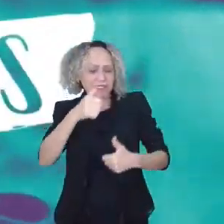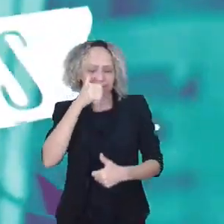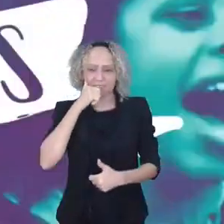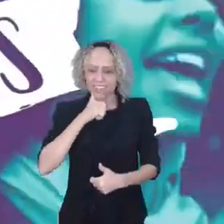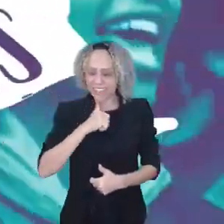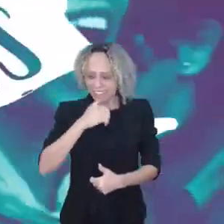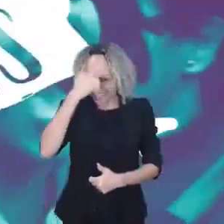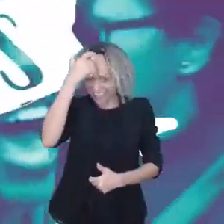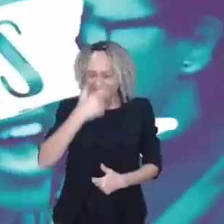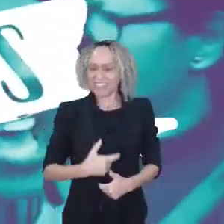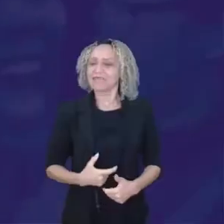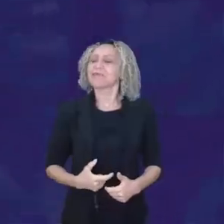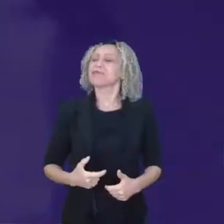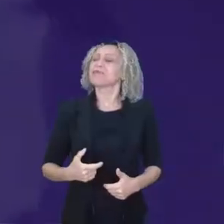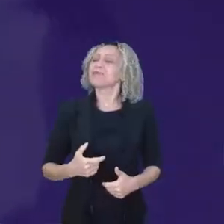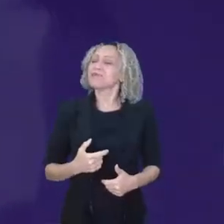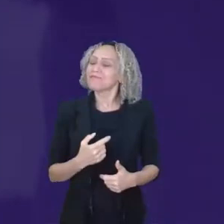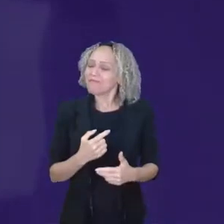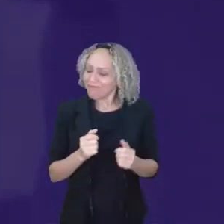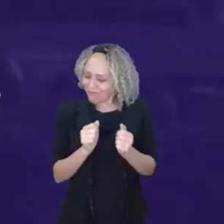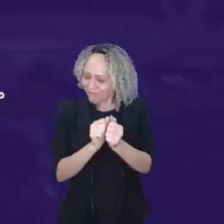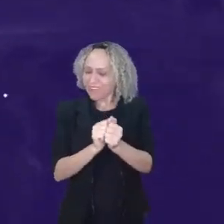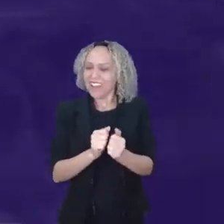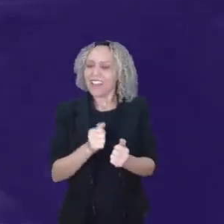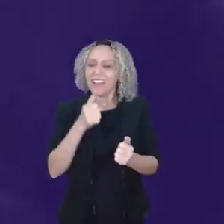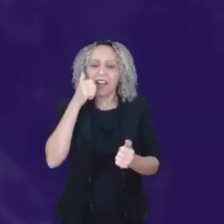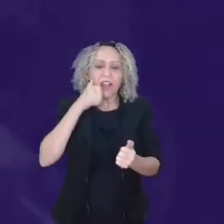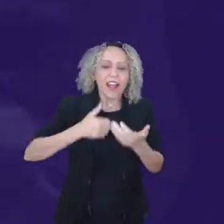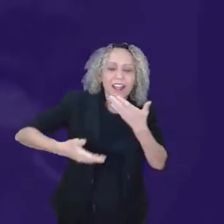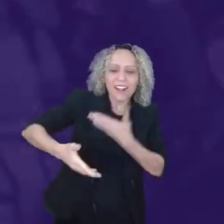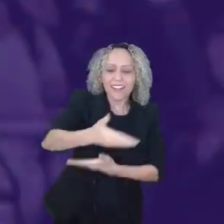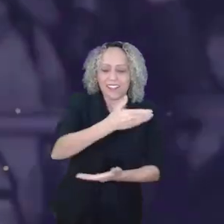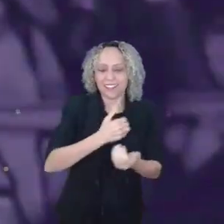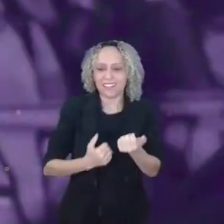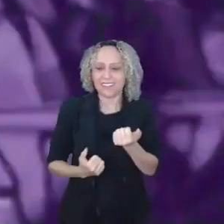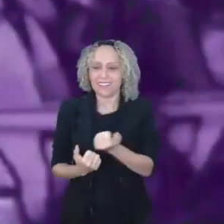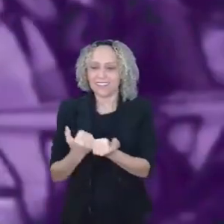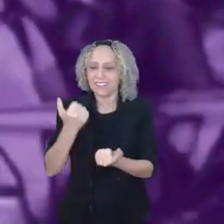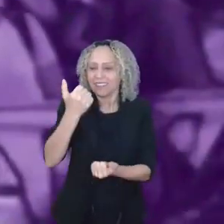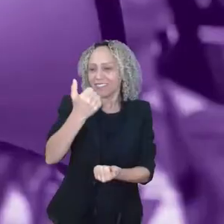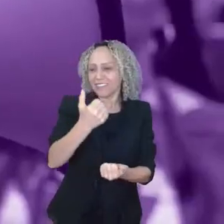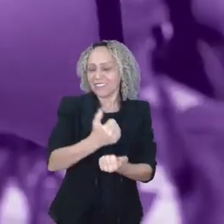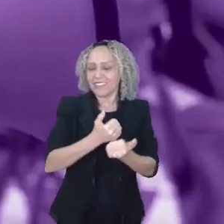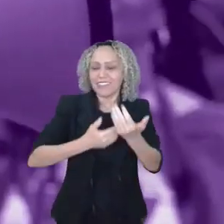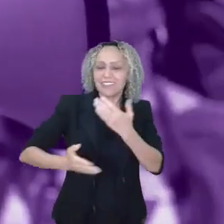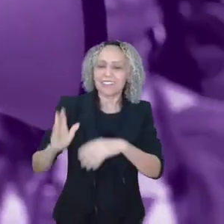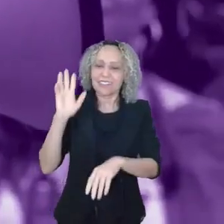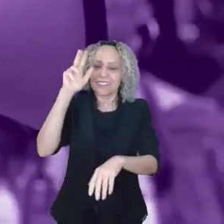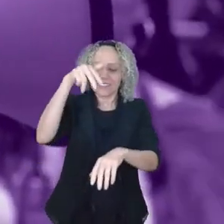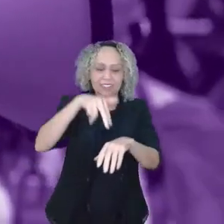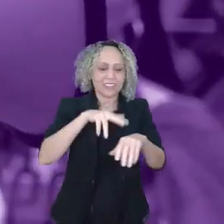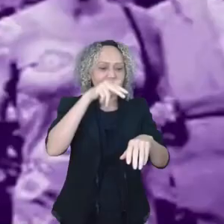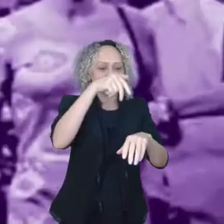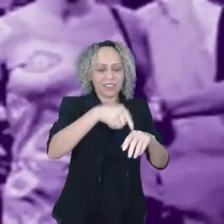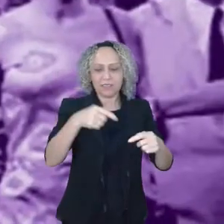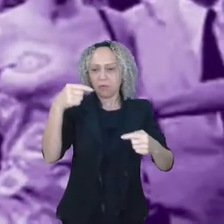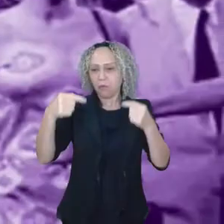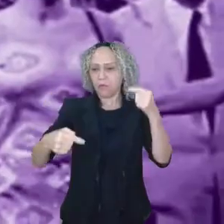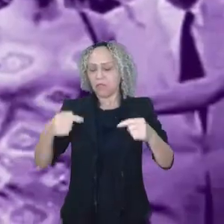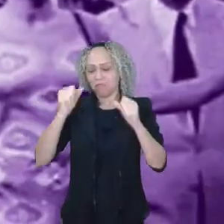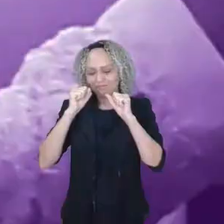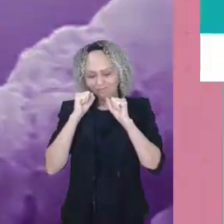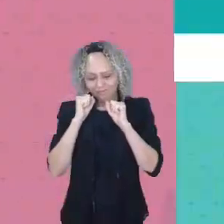Eu sou uma delas, são elas por elas, ocupando os espaços